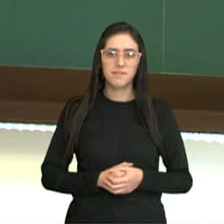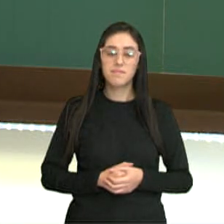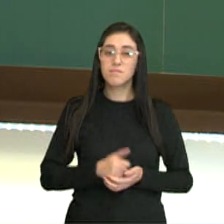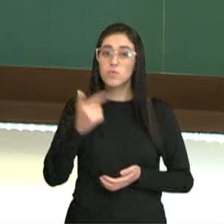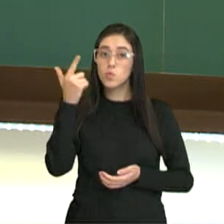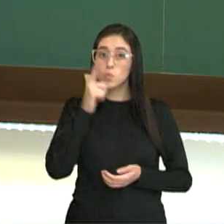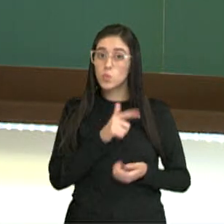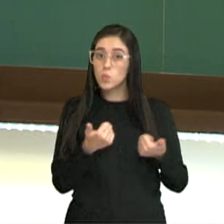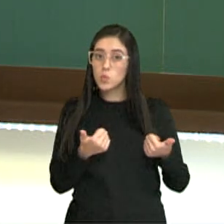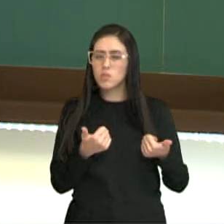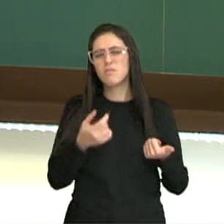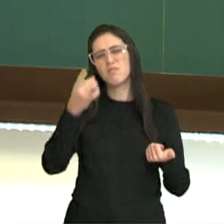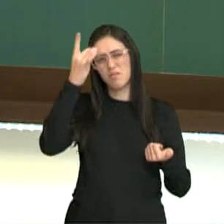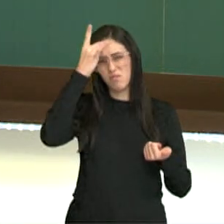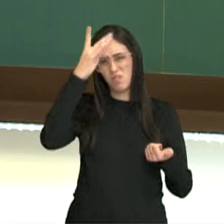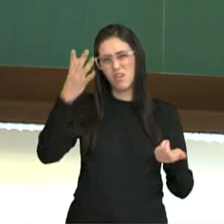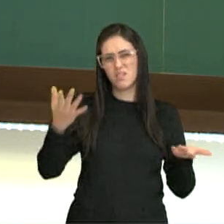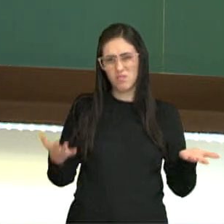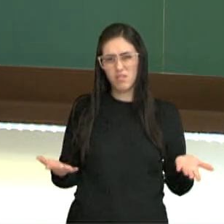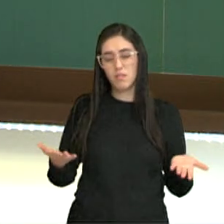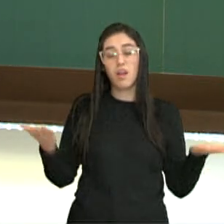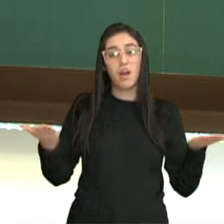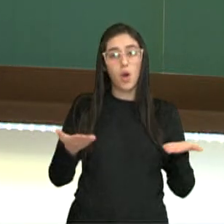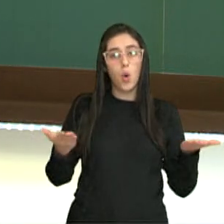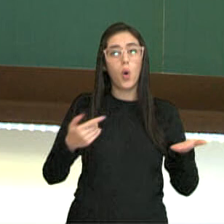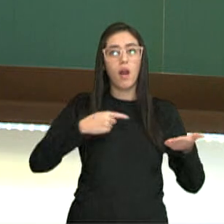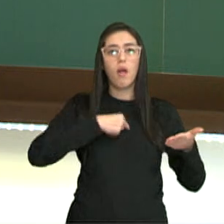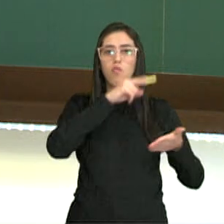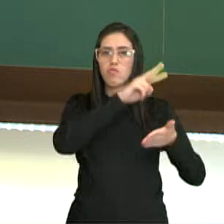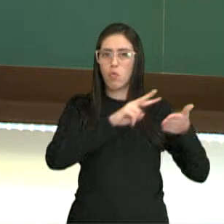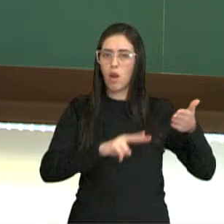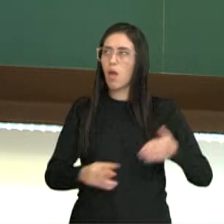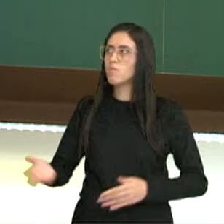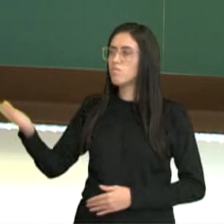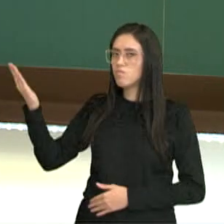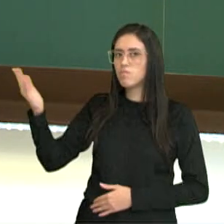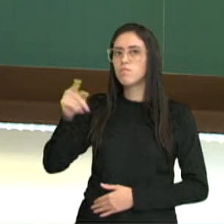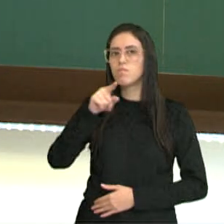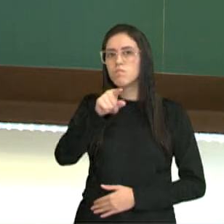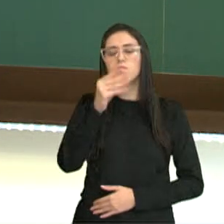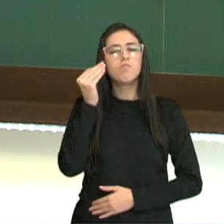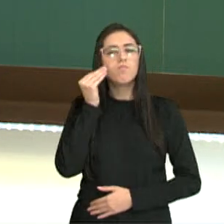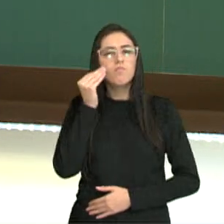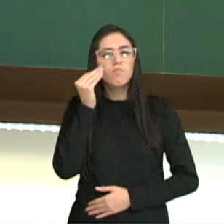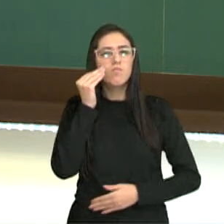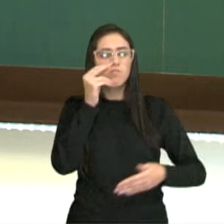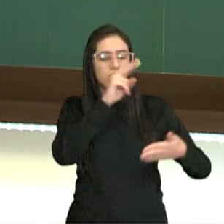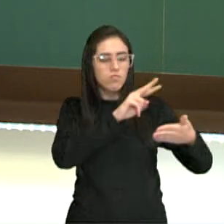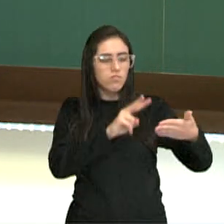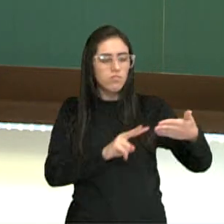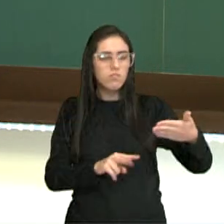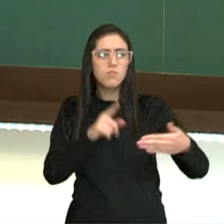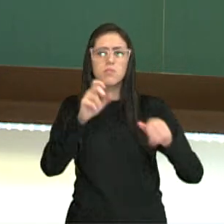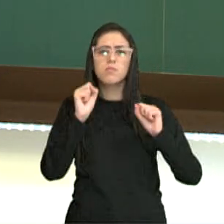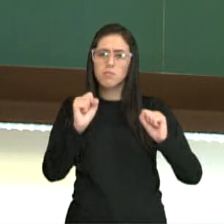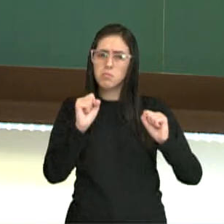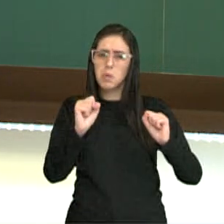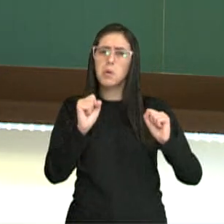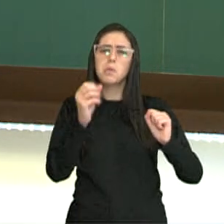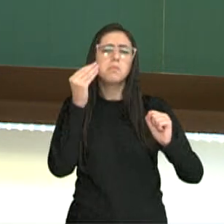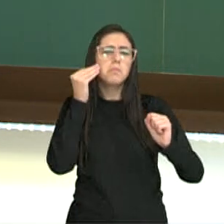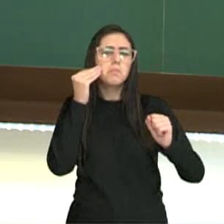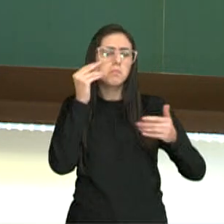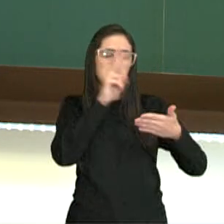Conseguiu? Estava fácil, né? Então, agora a professora vai ler. Você pode acompanhar a leitura também, né? Pode fazer até em voz alta aí para